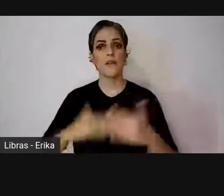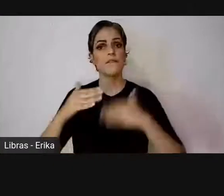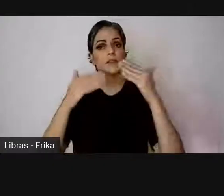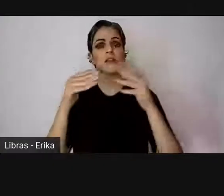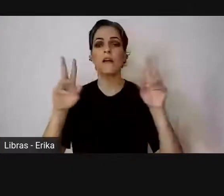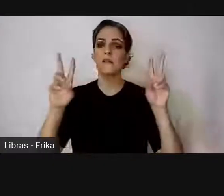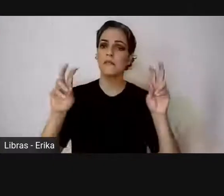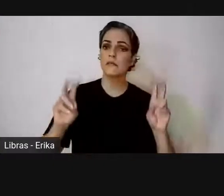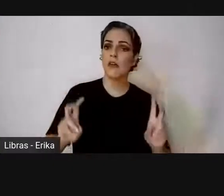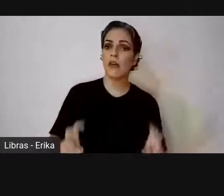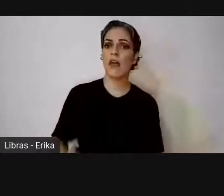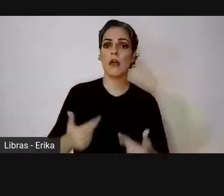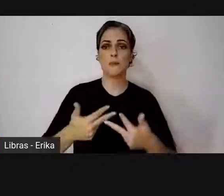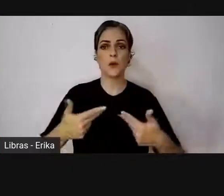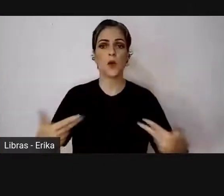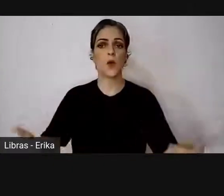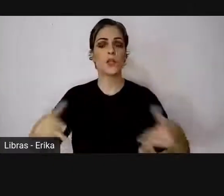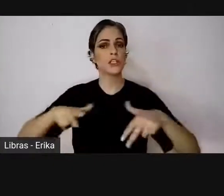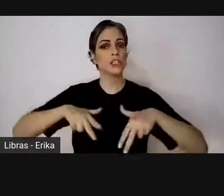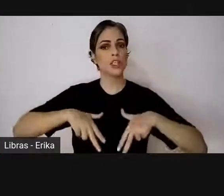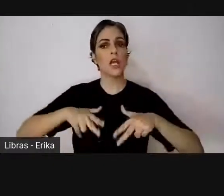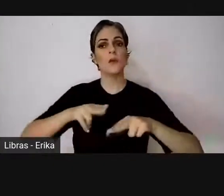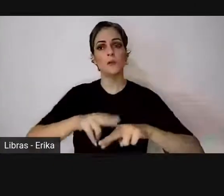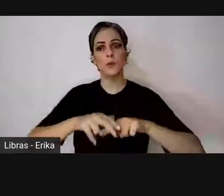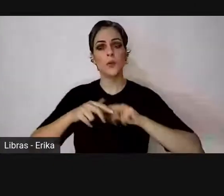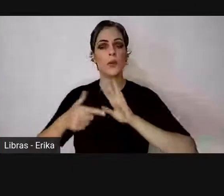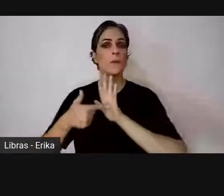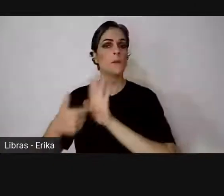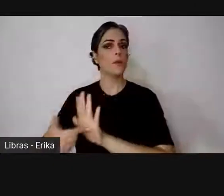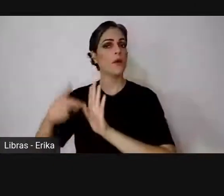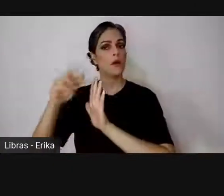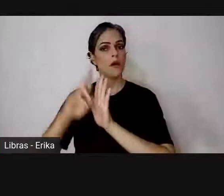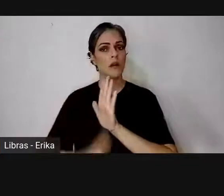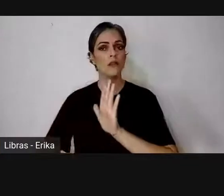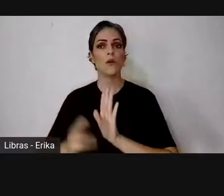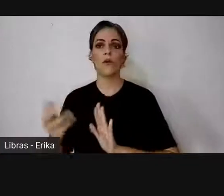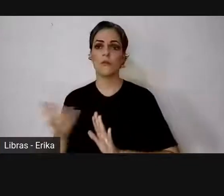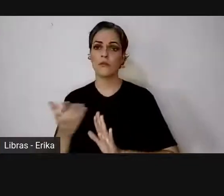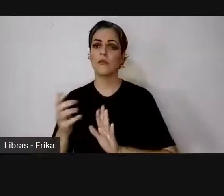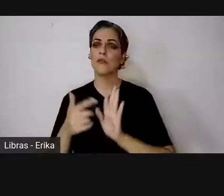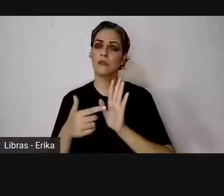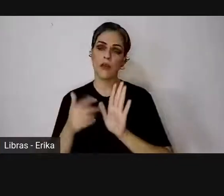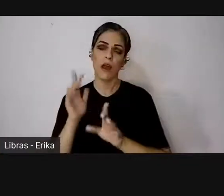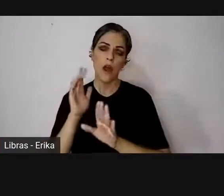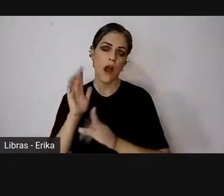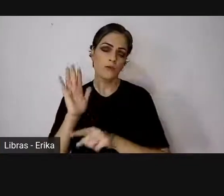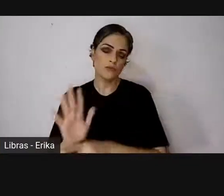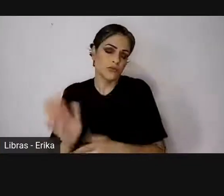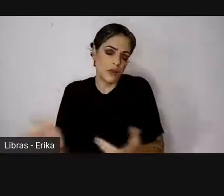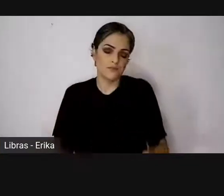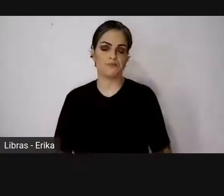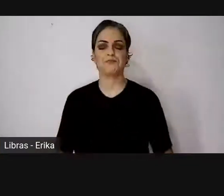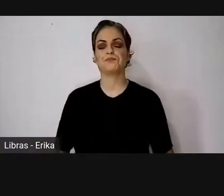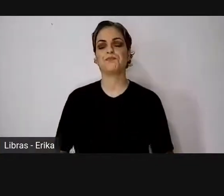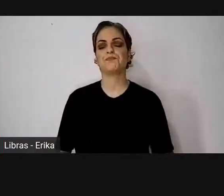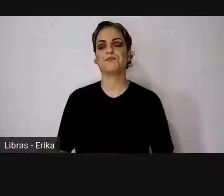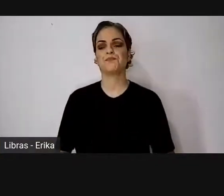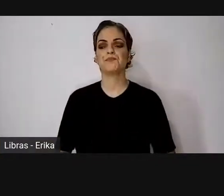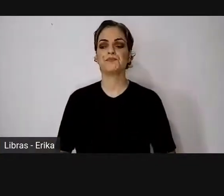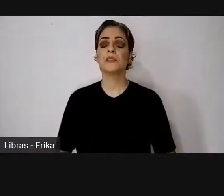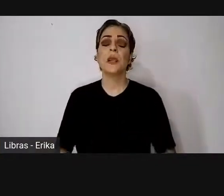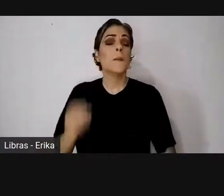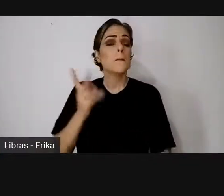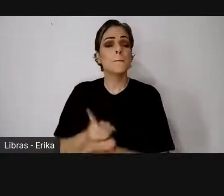discutisse as pautas de gênero, e queria apresentar esse relatório lá como contribuição. E, na época, a gente estava também nessa coisa